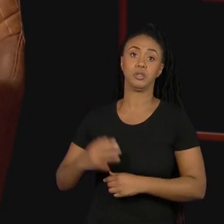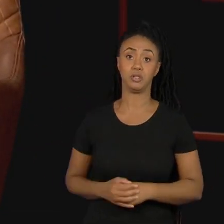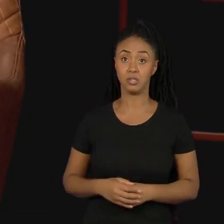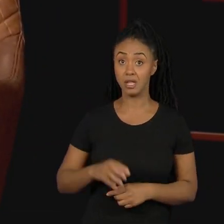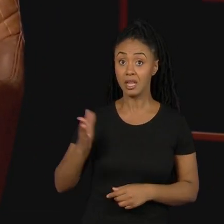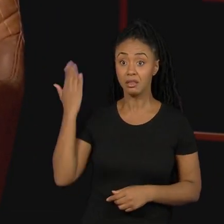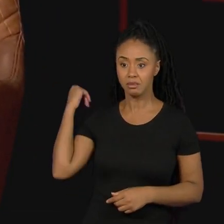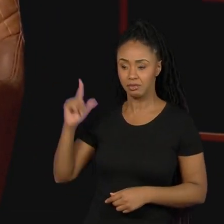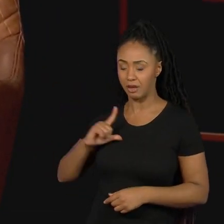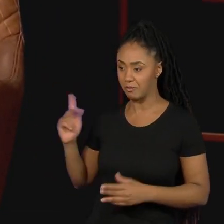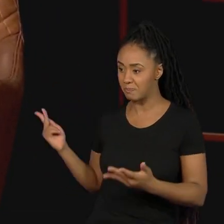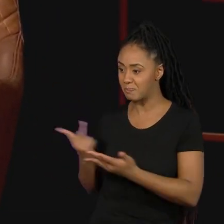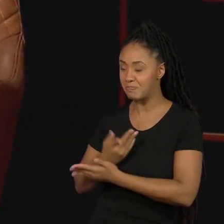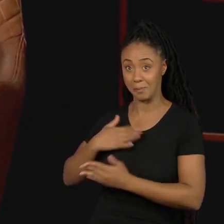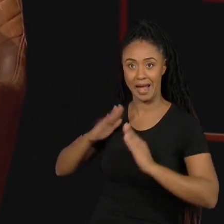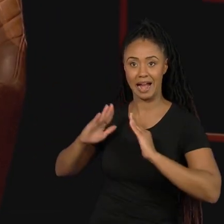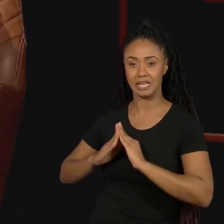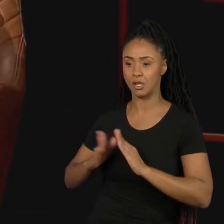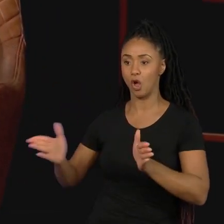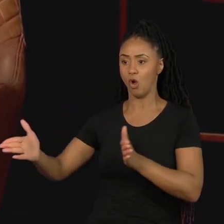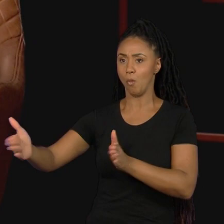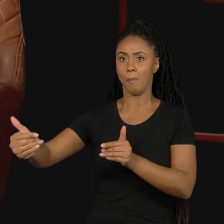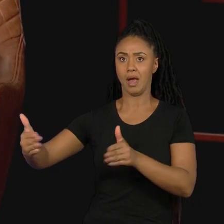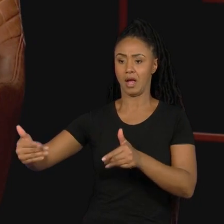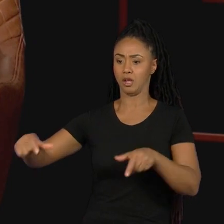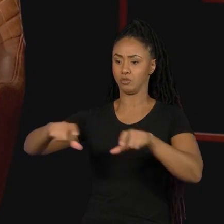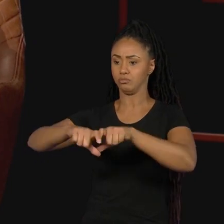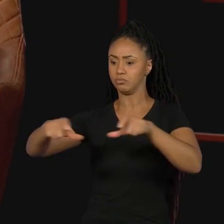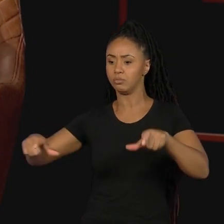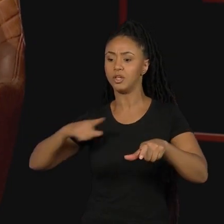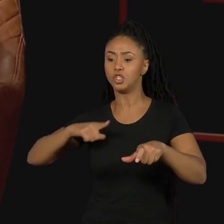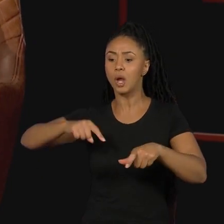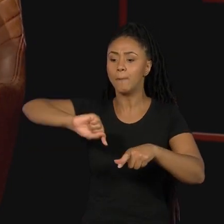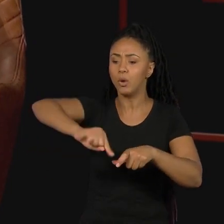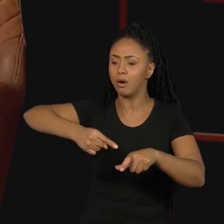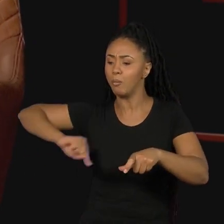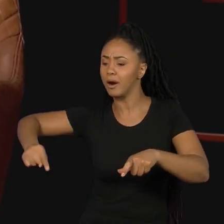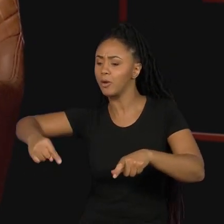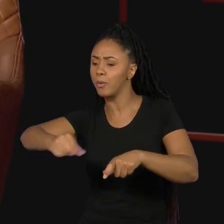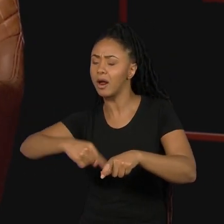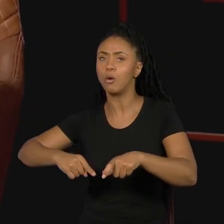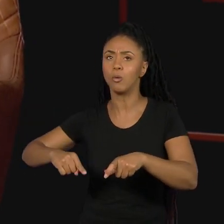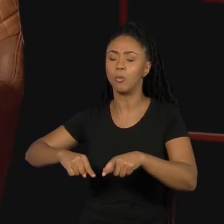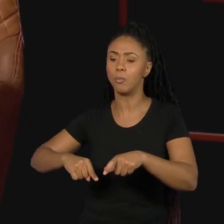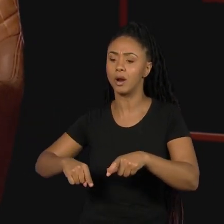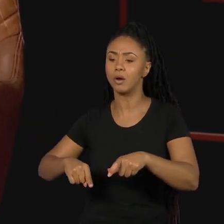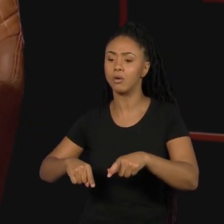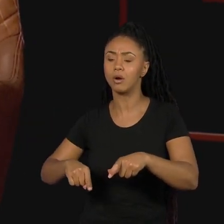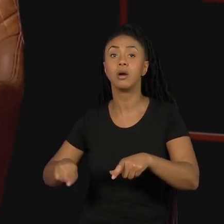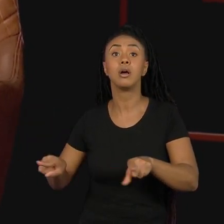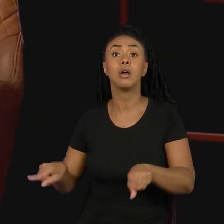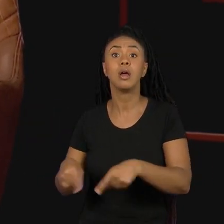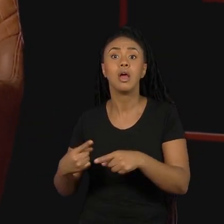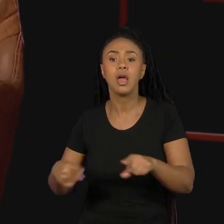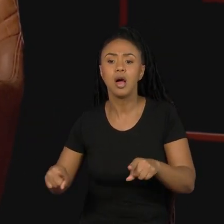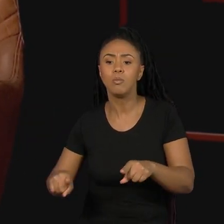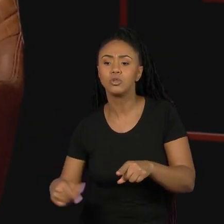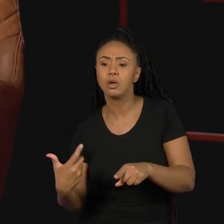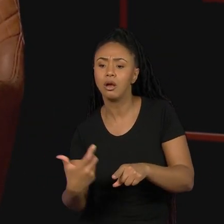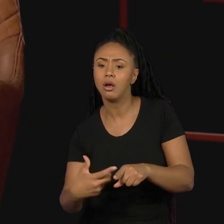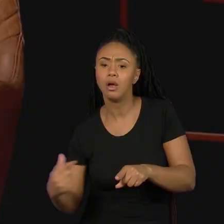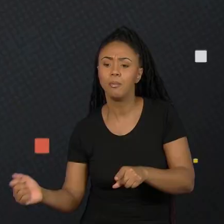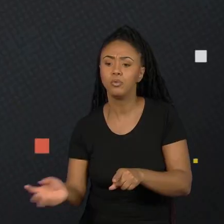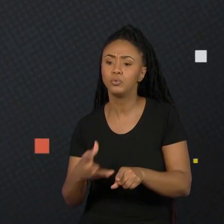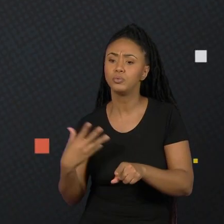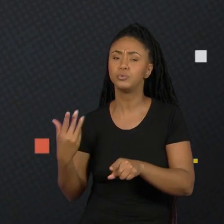chegou um caixote com um negócio preto assim, com um buraquinho, meu papo lá, e saiu o Dorival Caymmi cantando. Aquilo foi...